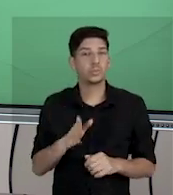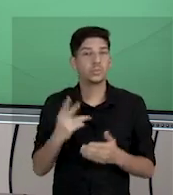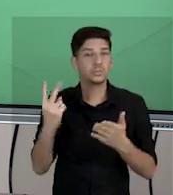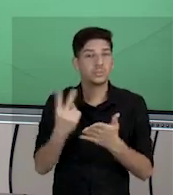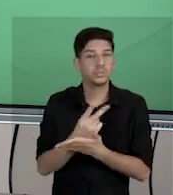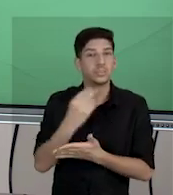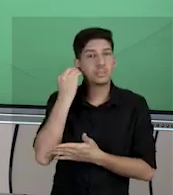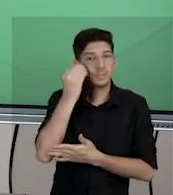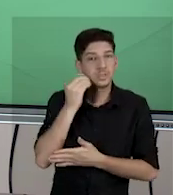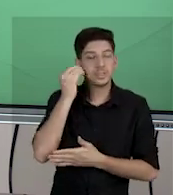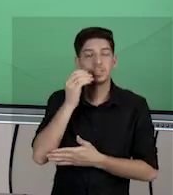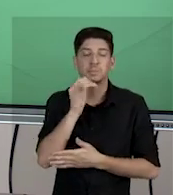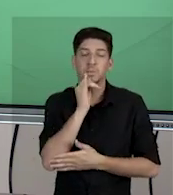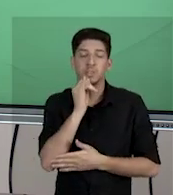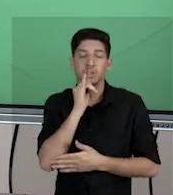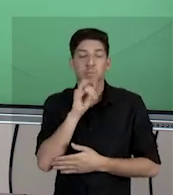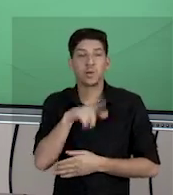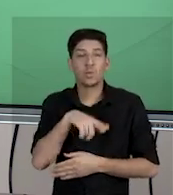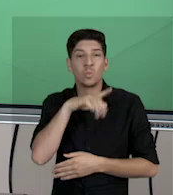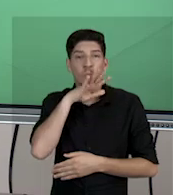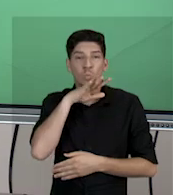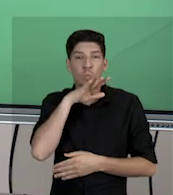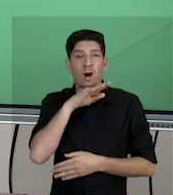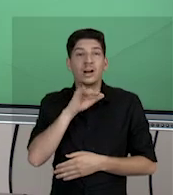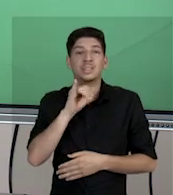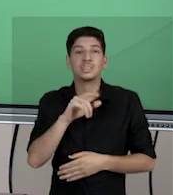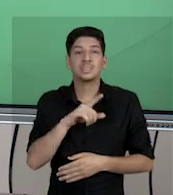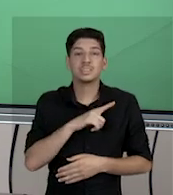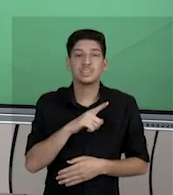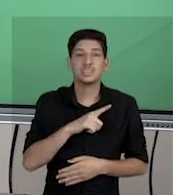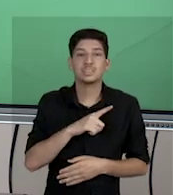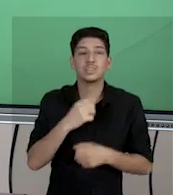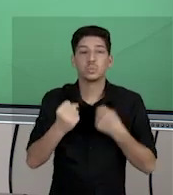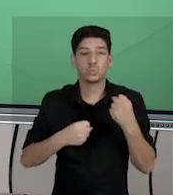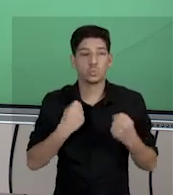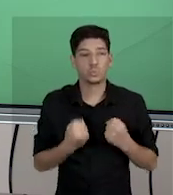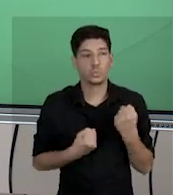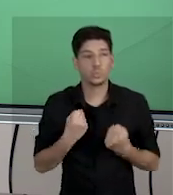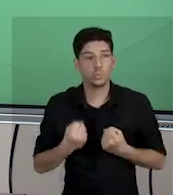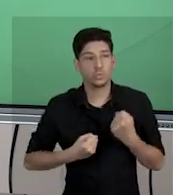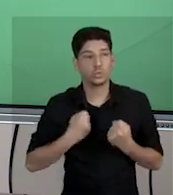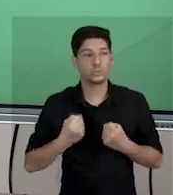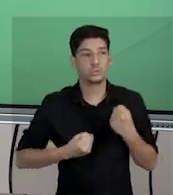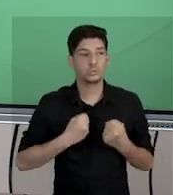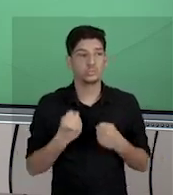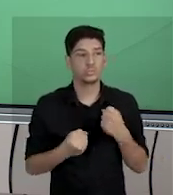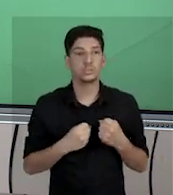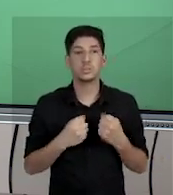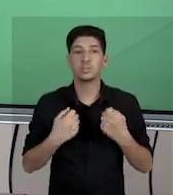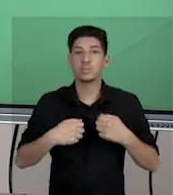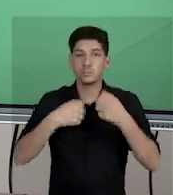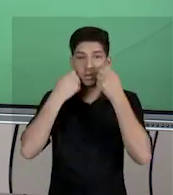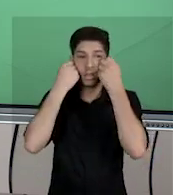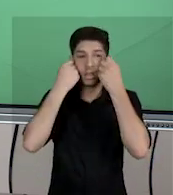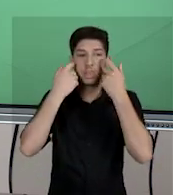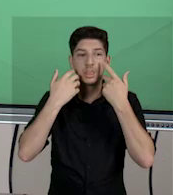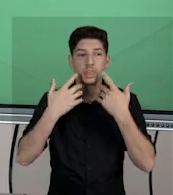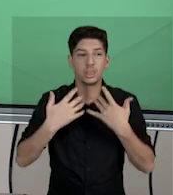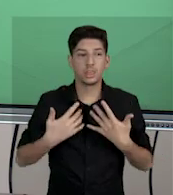experiência terrível que é quando você está fazendo alguma atividade física, alguma coisa que vai suar e